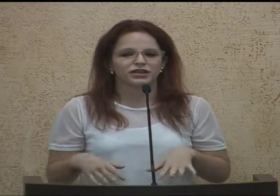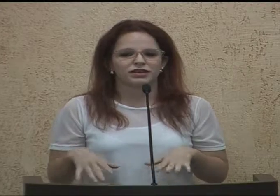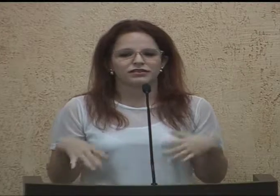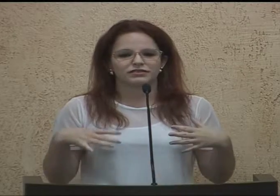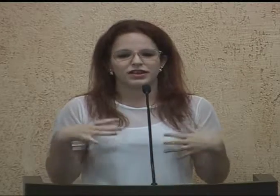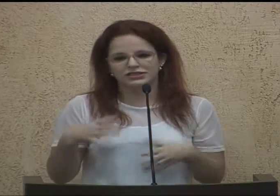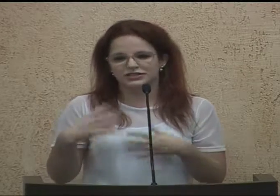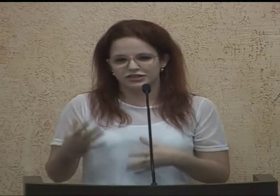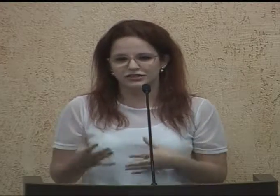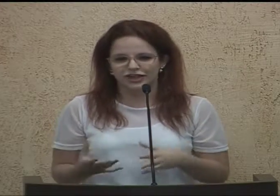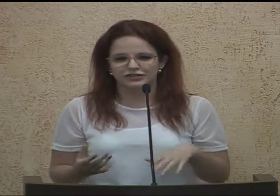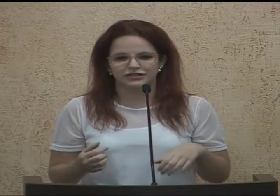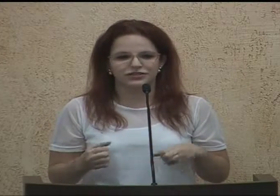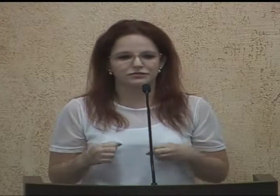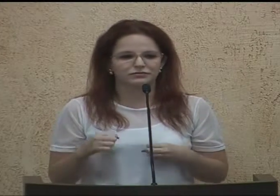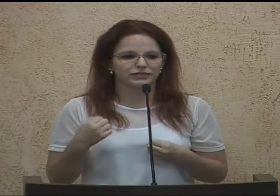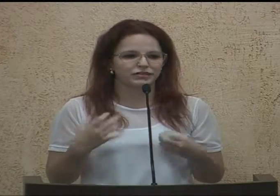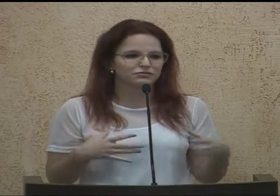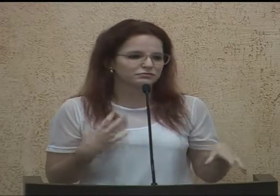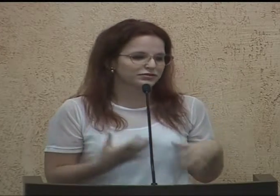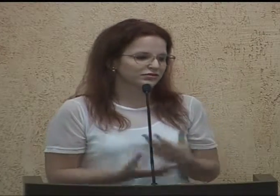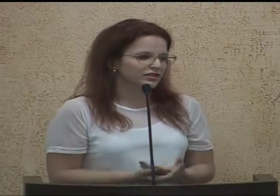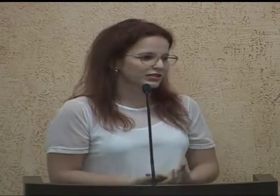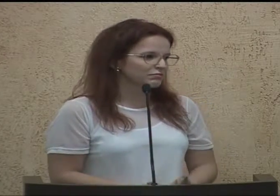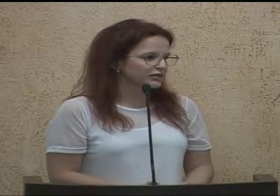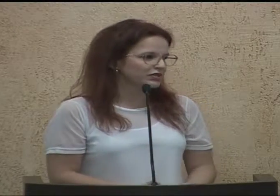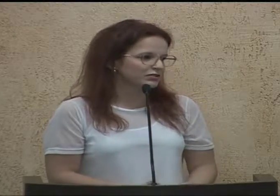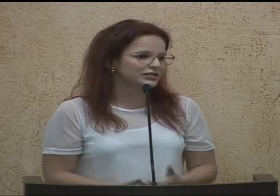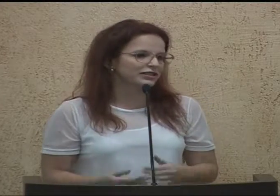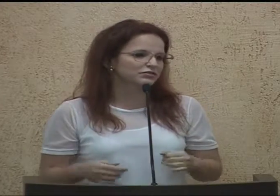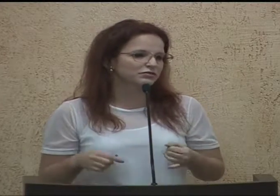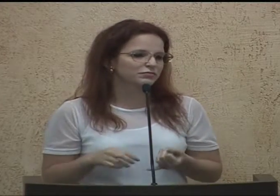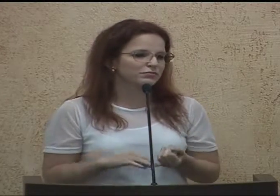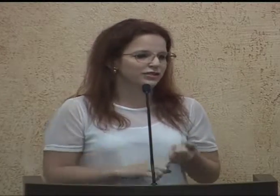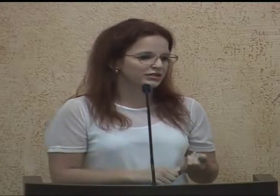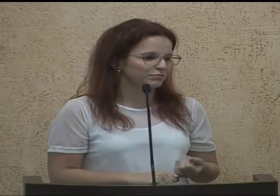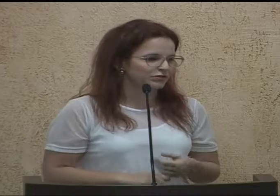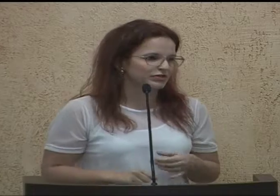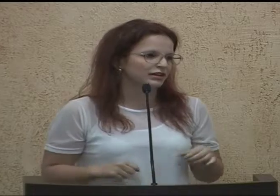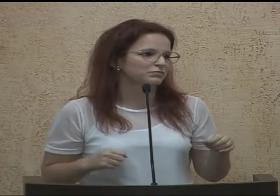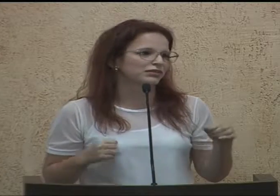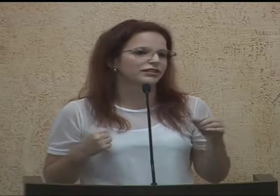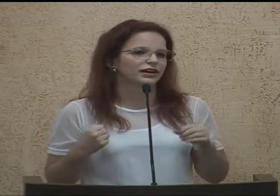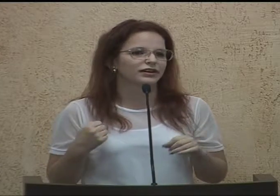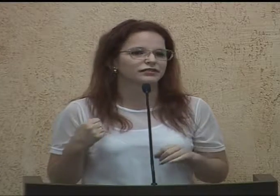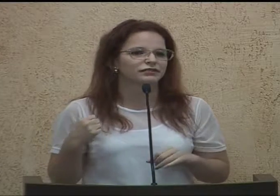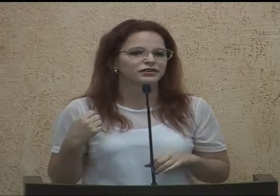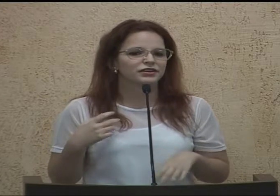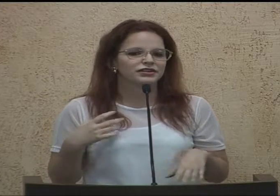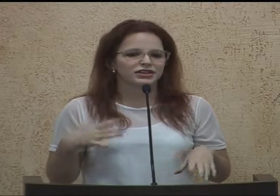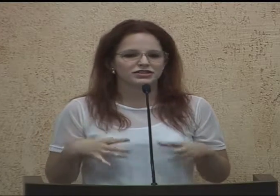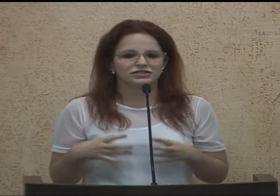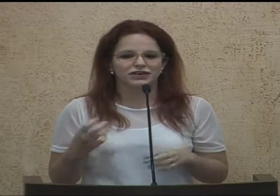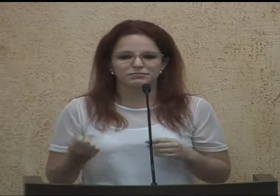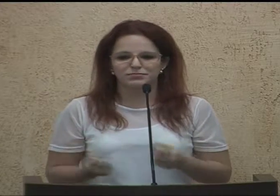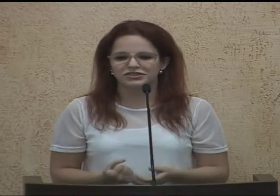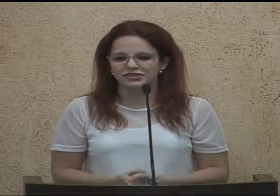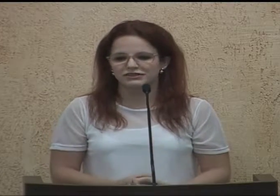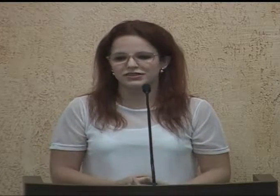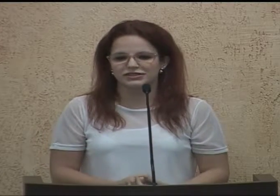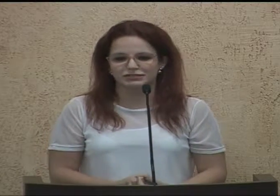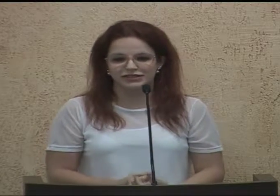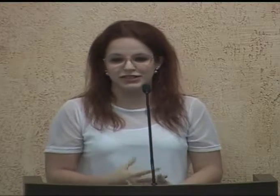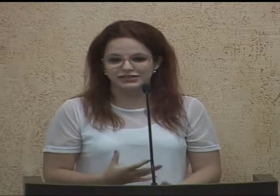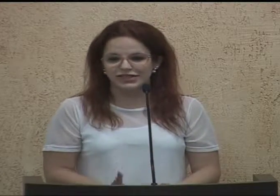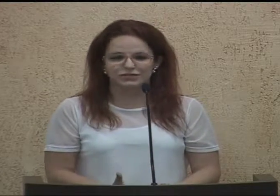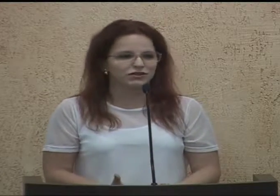são esses questionários. Então, alguns já são bastante conhecidos, como o mini exame do estado mental, que a gente vai pedir,